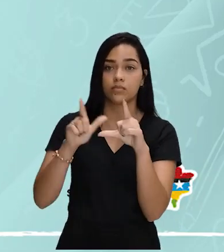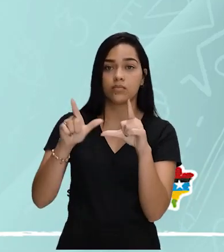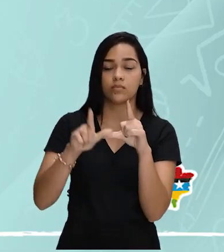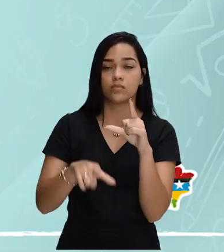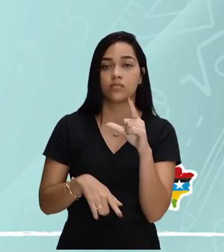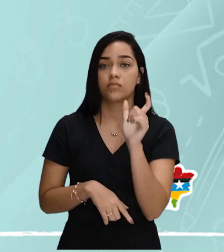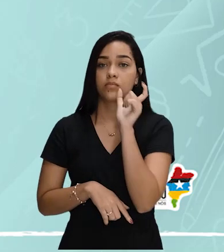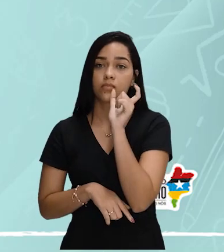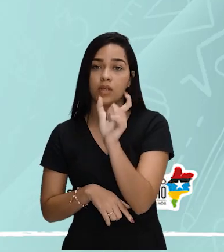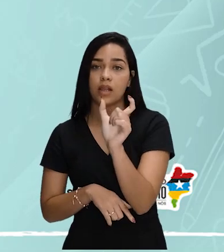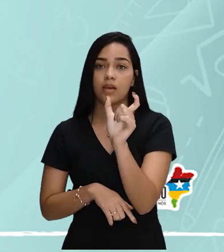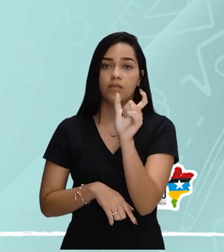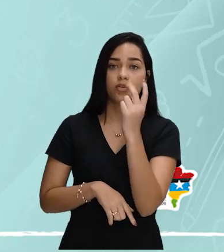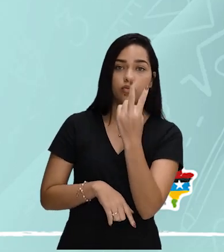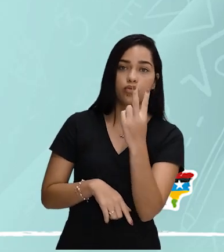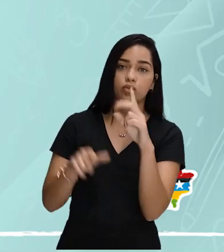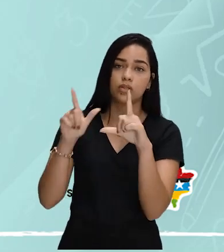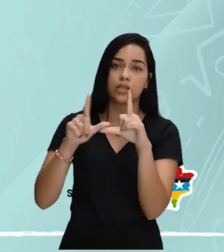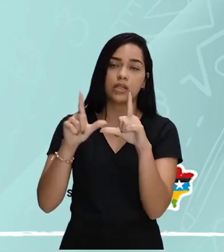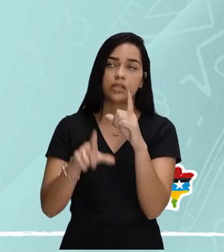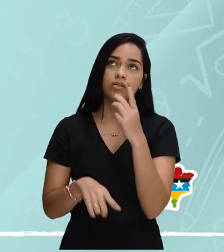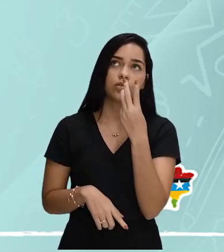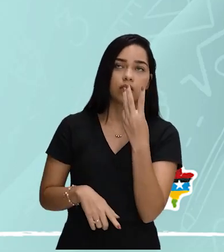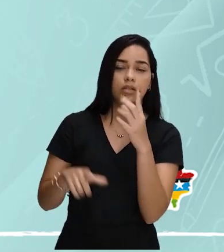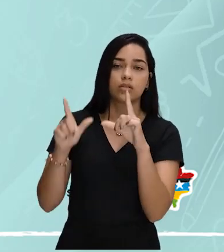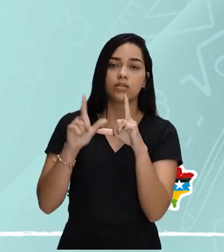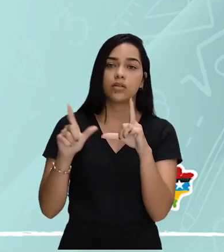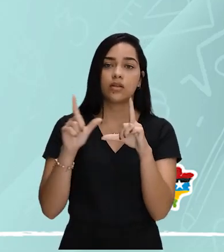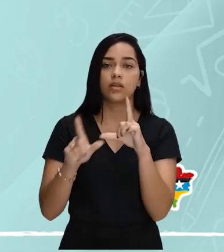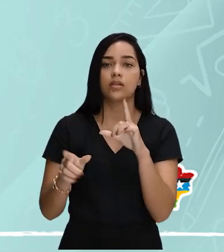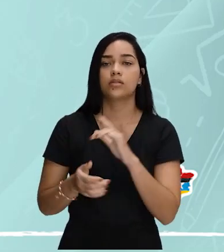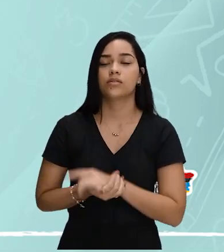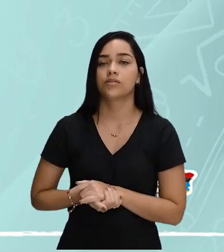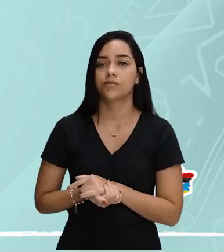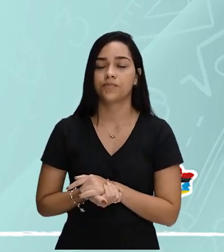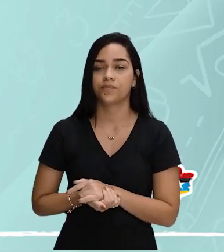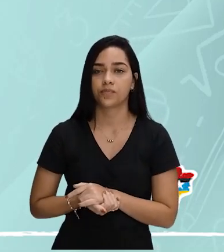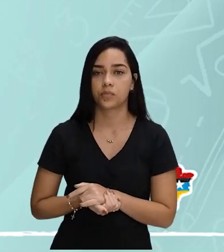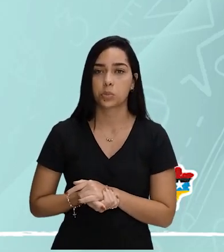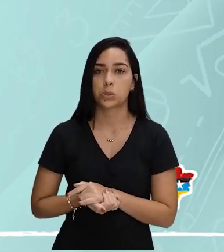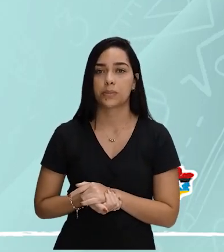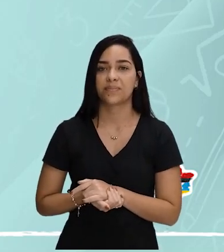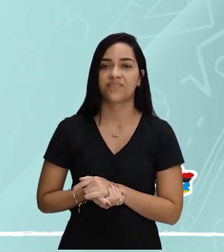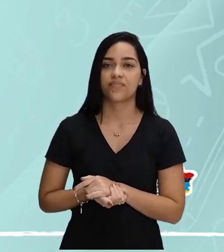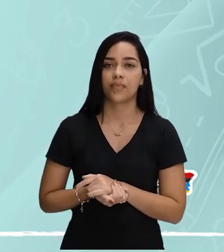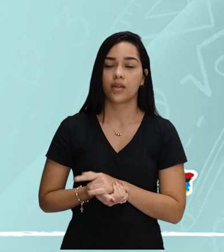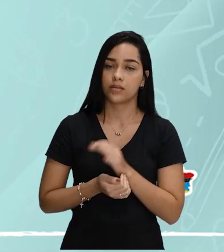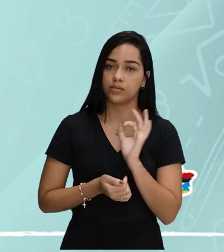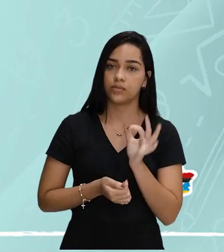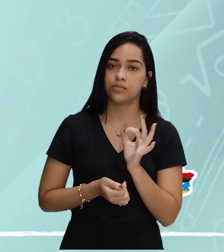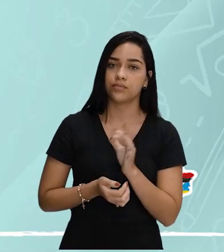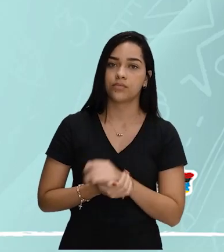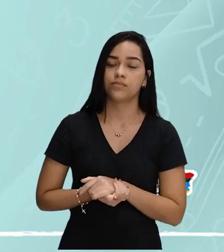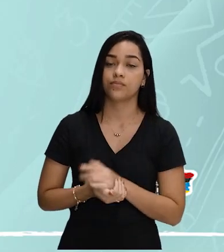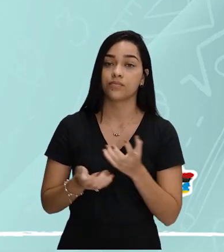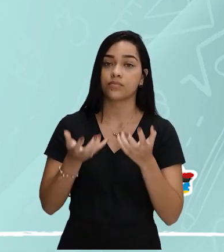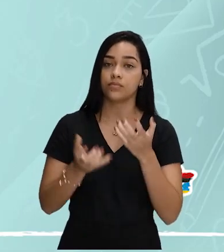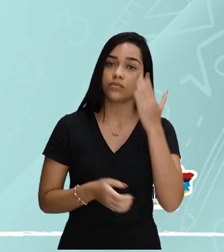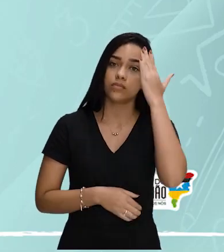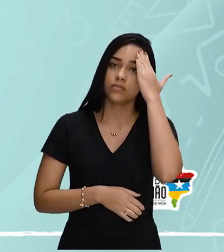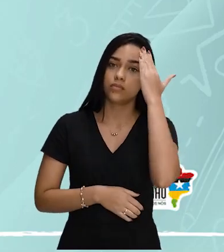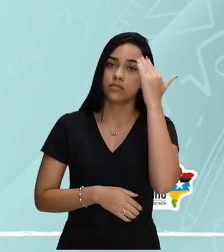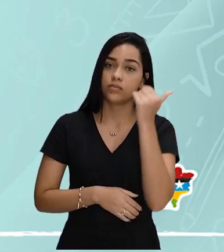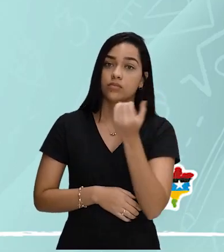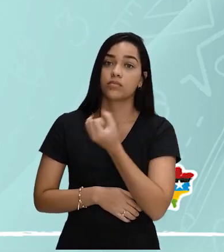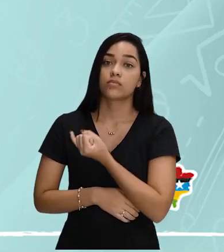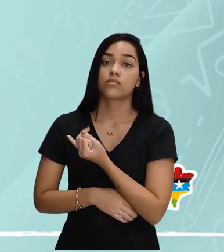palavra com duas letras existe palavra com três letras existe palavra de quatro com quatro letras certo então ele quer saber